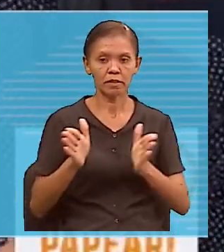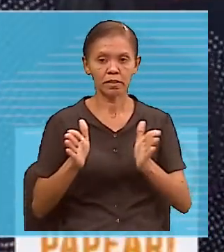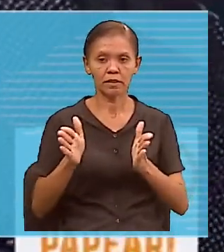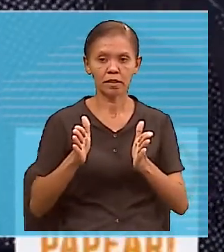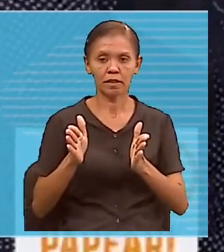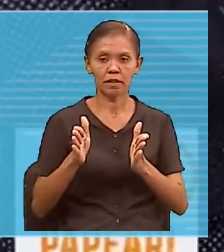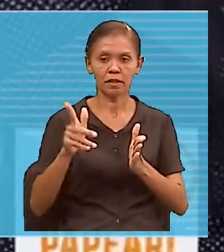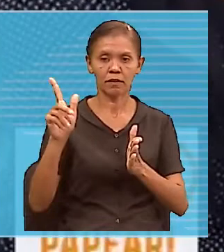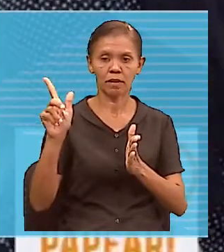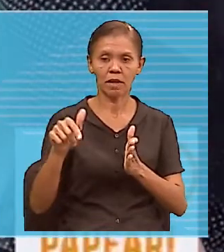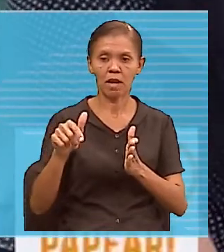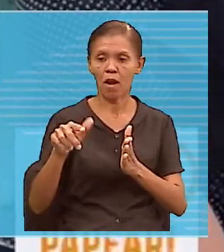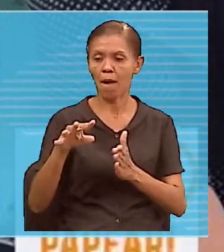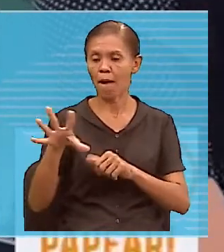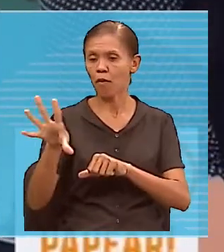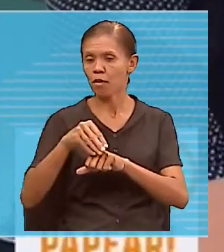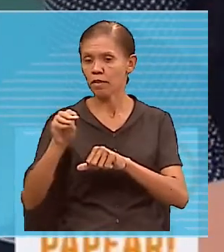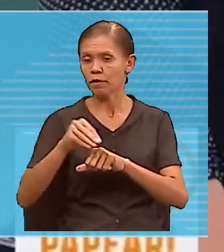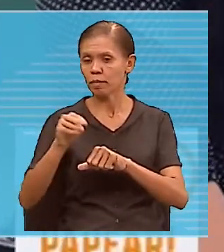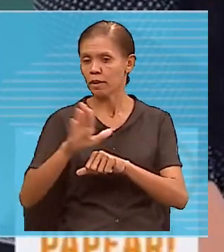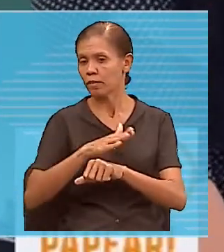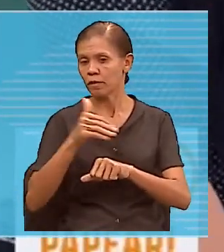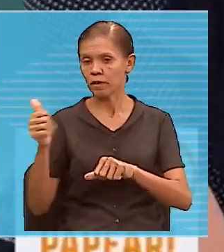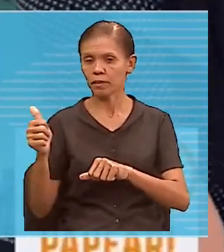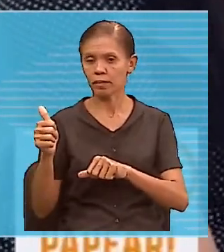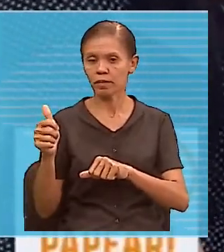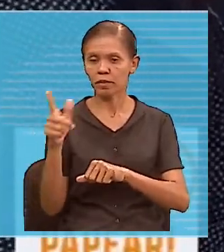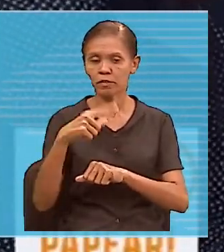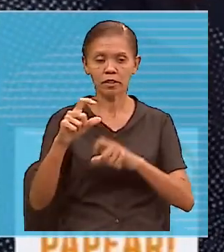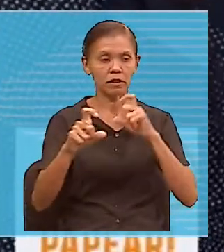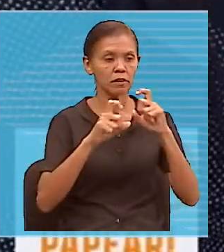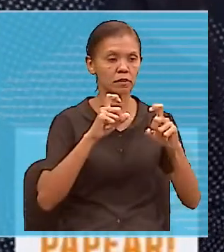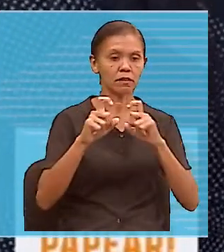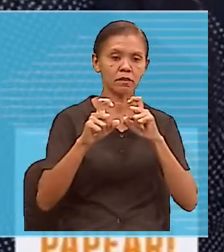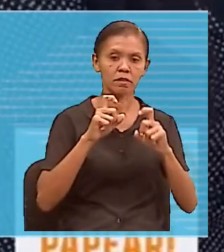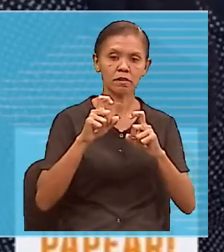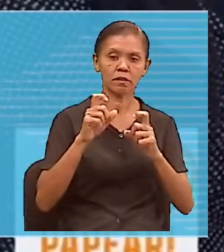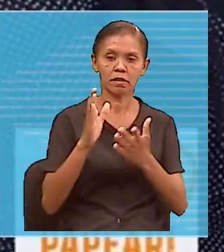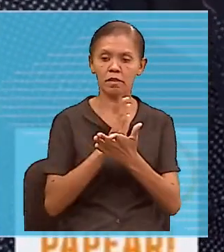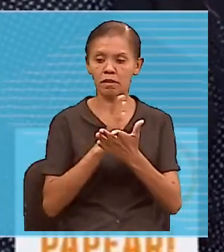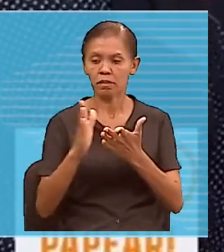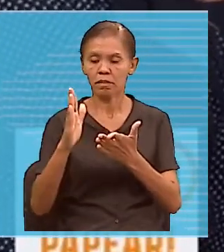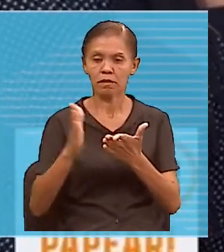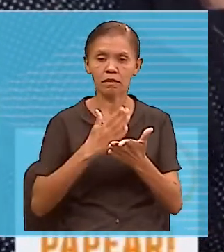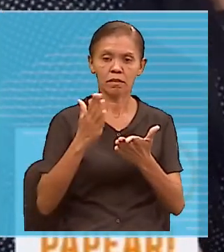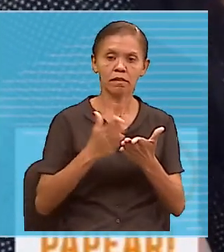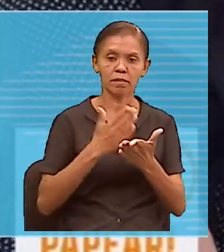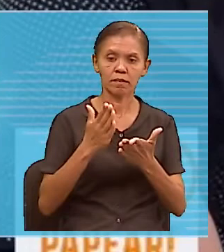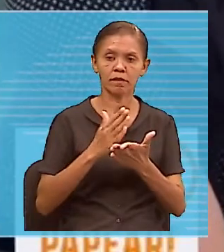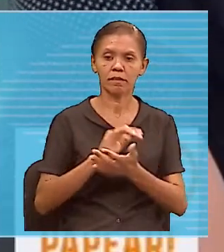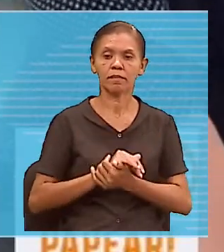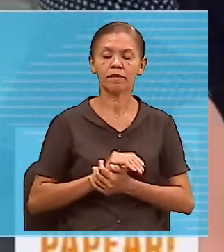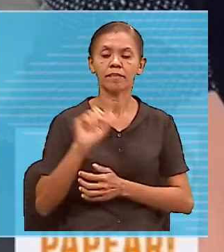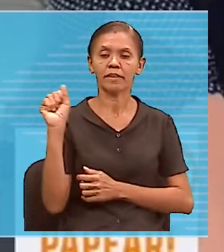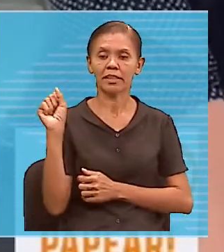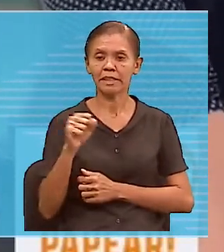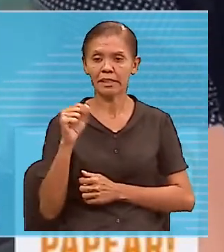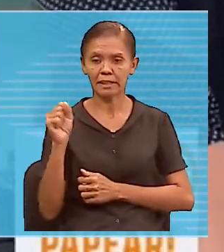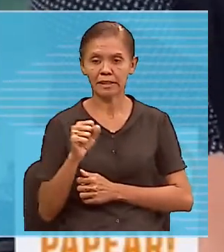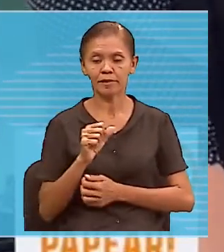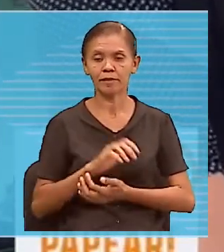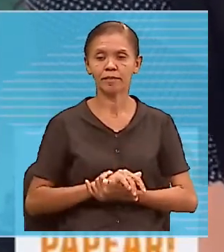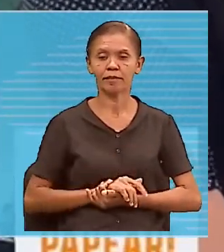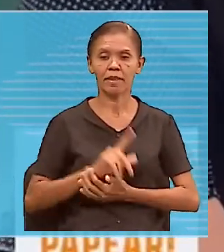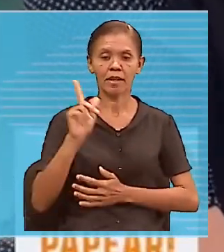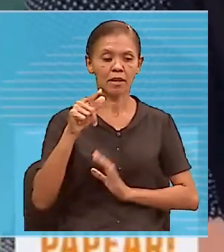livros, pretendem ter essa dinâmica? Sim, o projeto futuro. O projeto futuro, porque é muito bom a gente